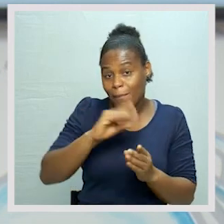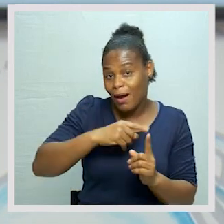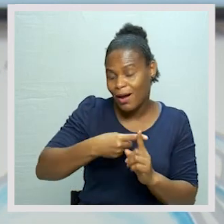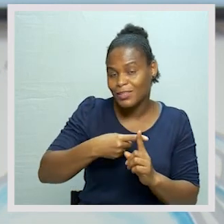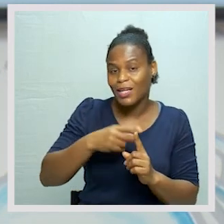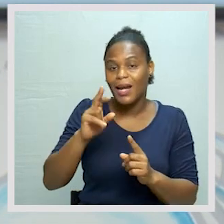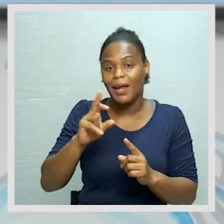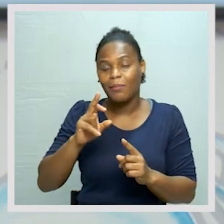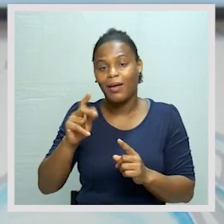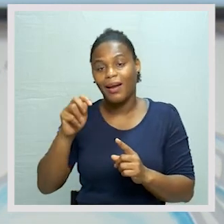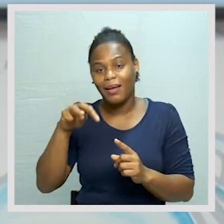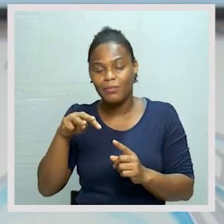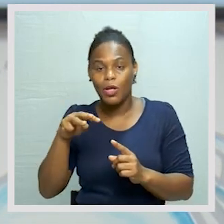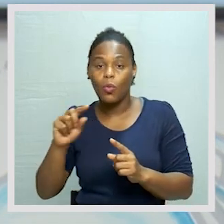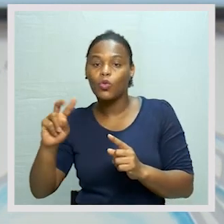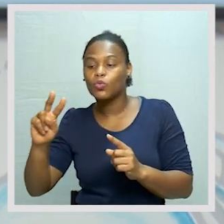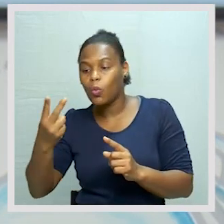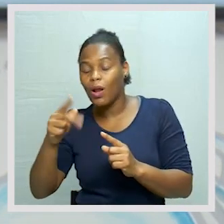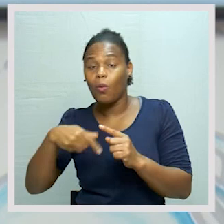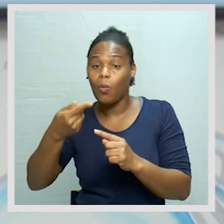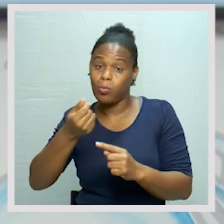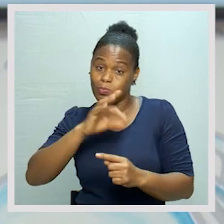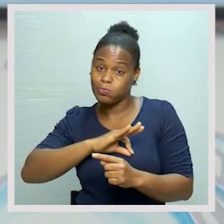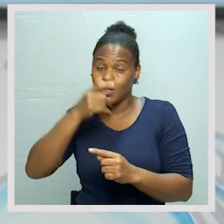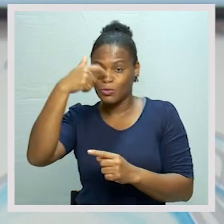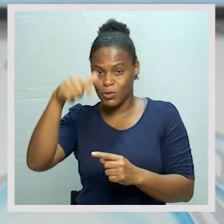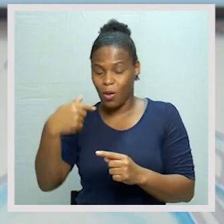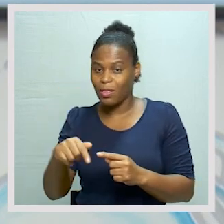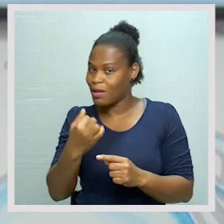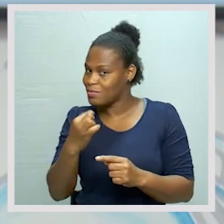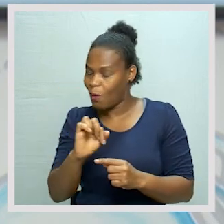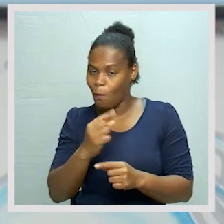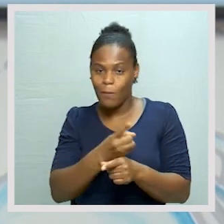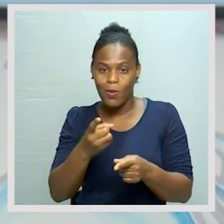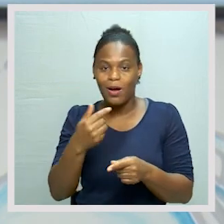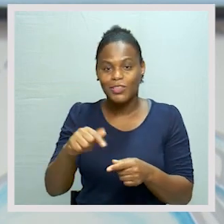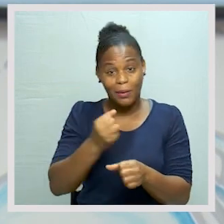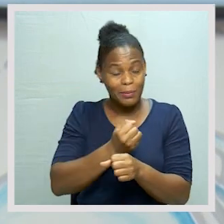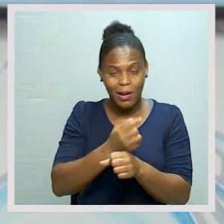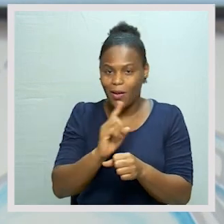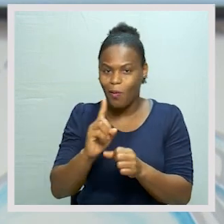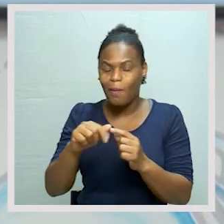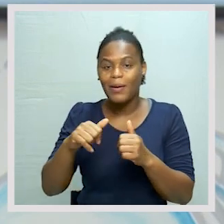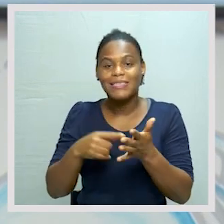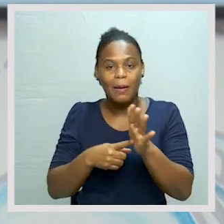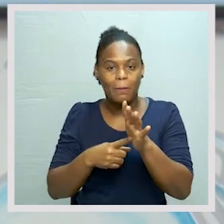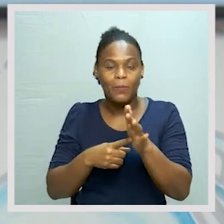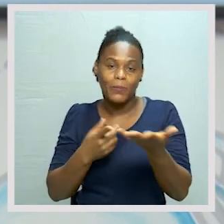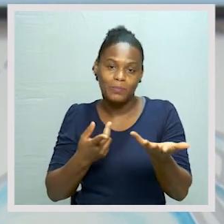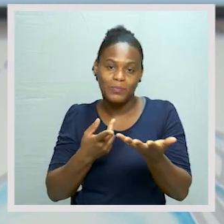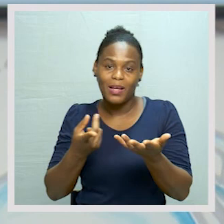os rendimentos secundários, que são os outros rendimentos que as pessoas têm, não pelo facto de estar a trabalhar, como, por